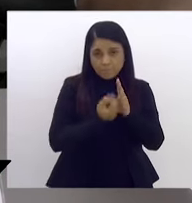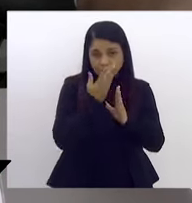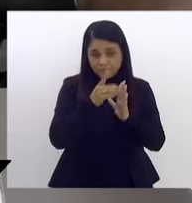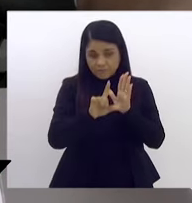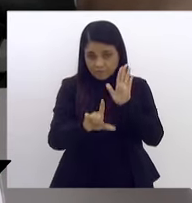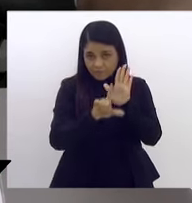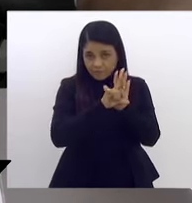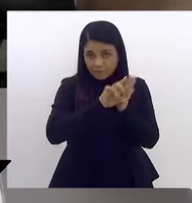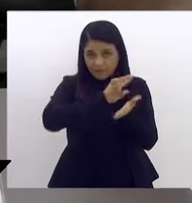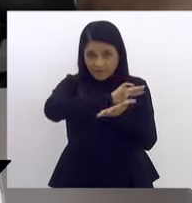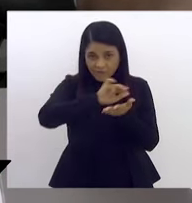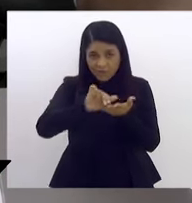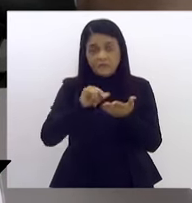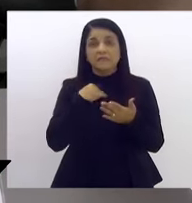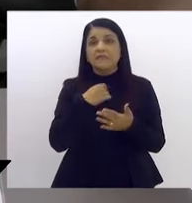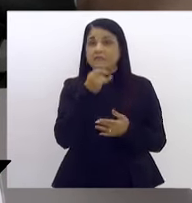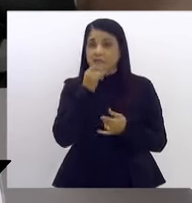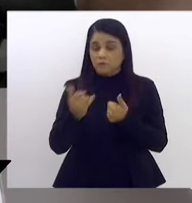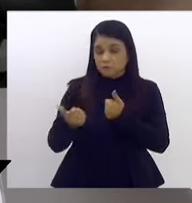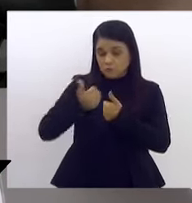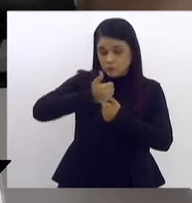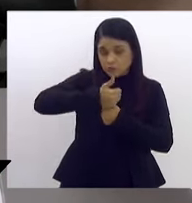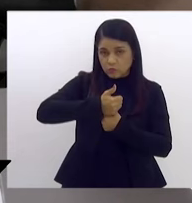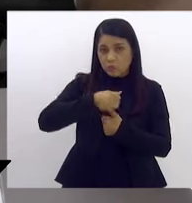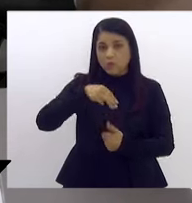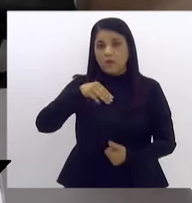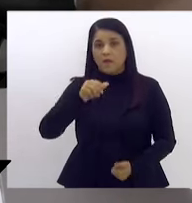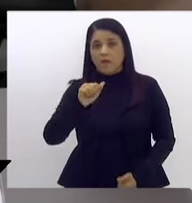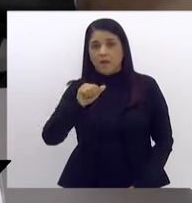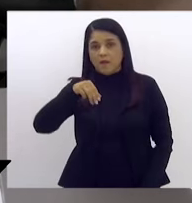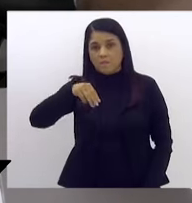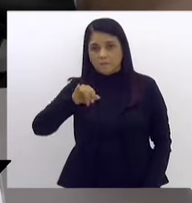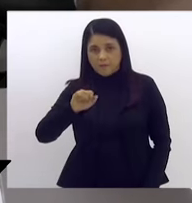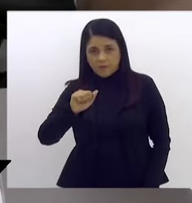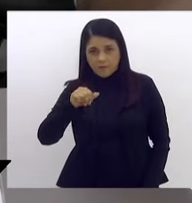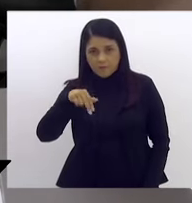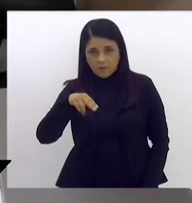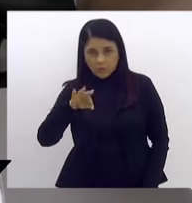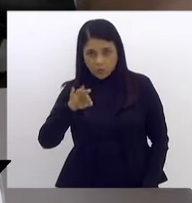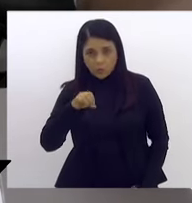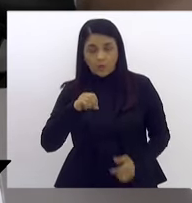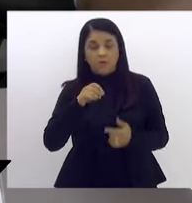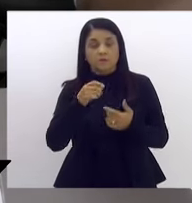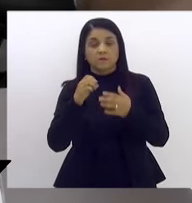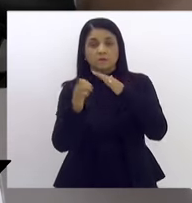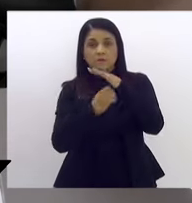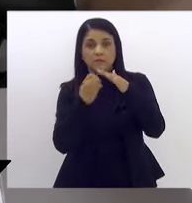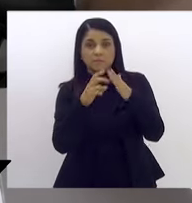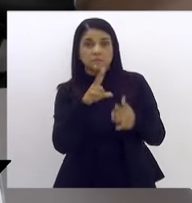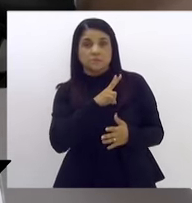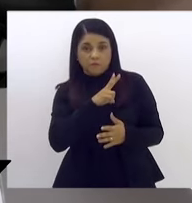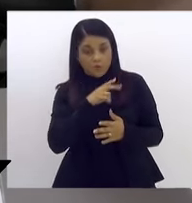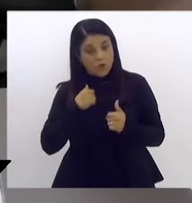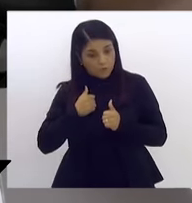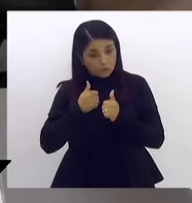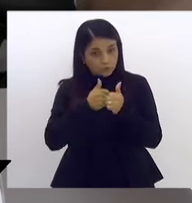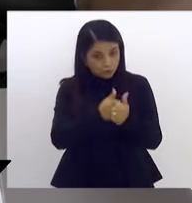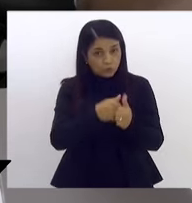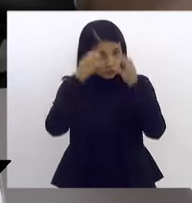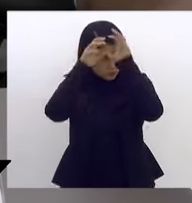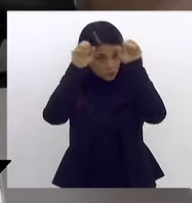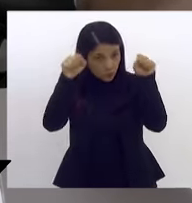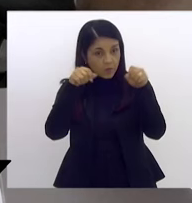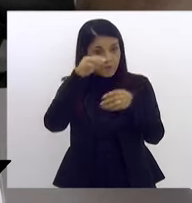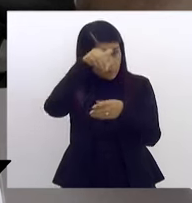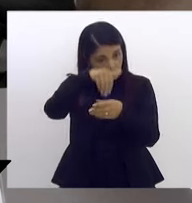determina a substituição do amianto nas firmas privadas essa lei foi até o Supremo fui lá acompanhar a votação o Supremo